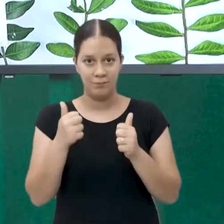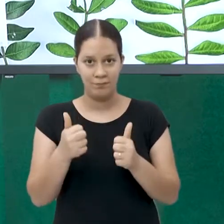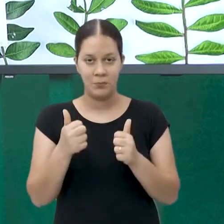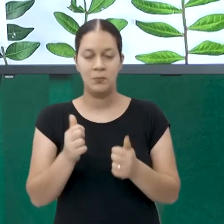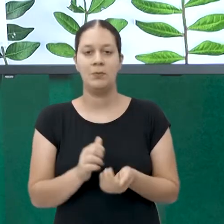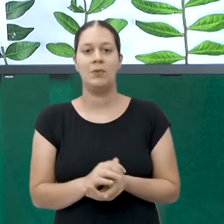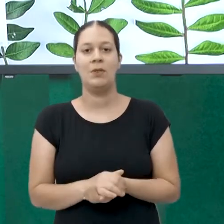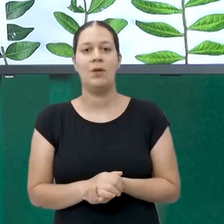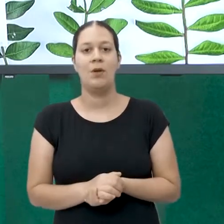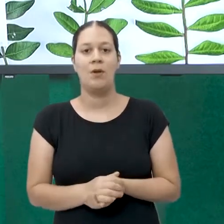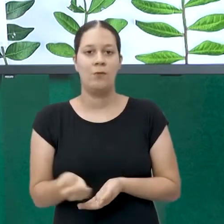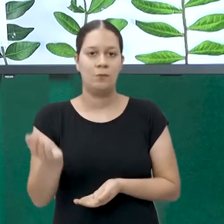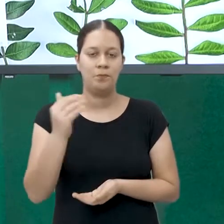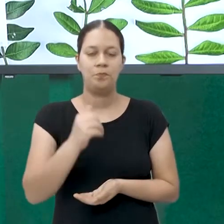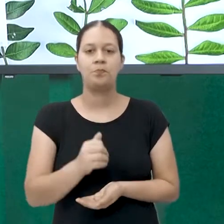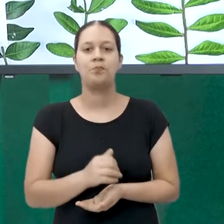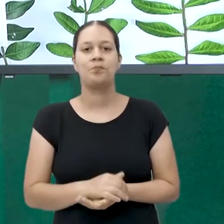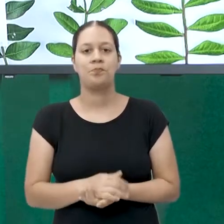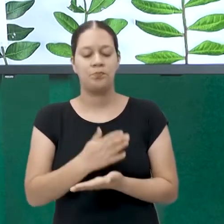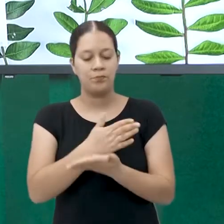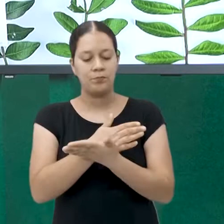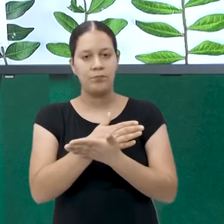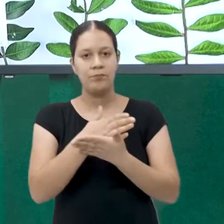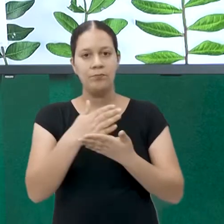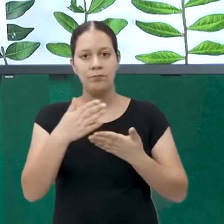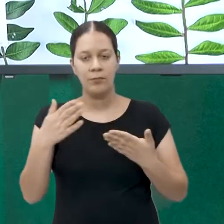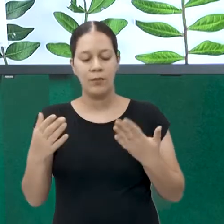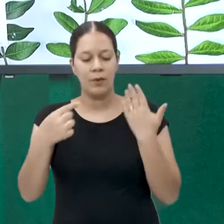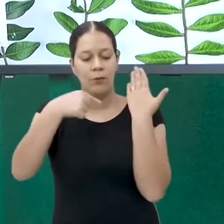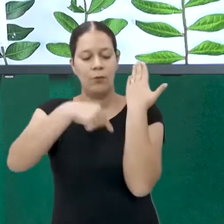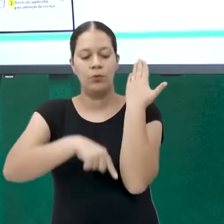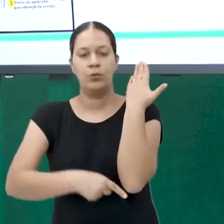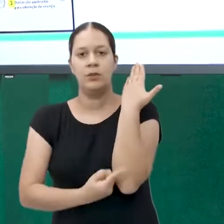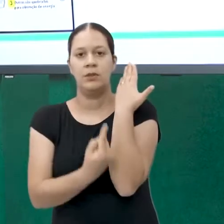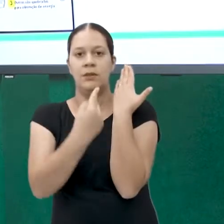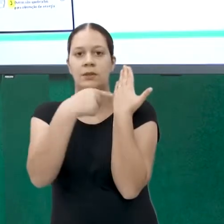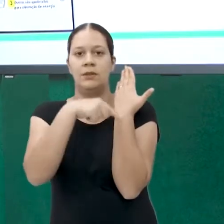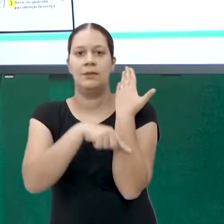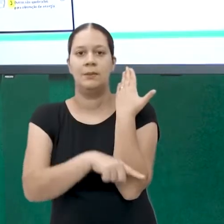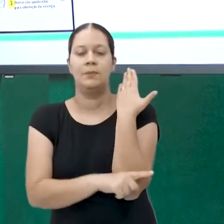bem? Então vamos lá. Vamos começar aqui na fotossíntese.